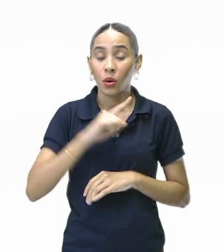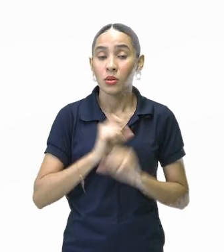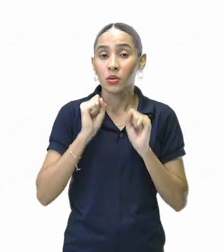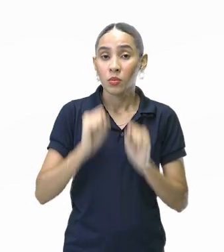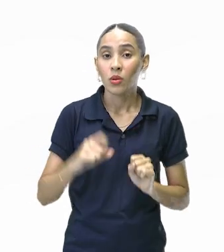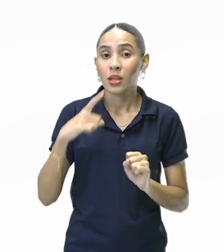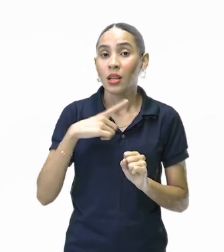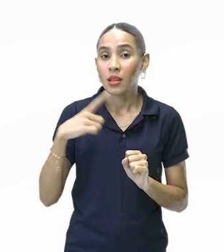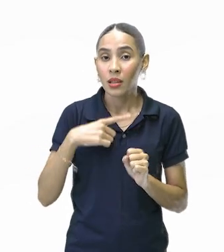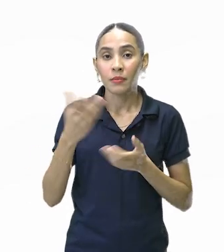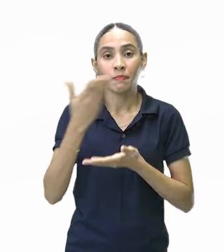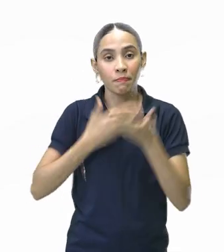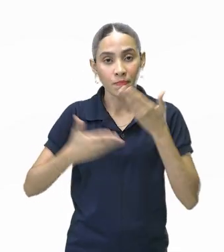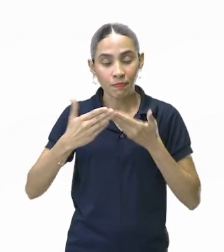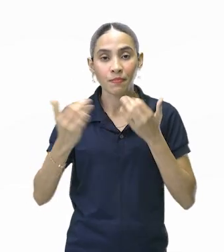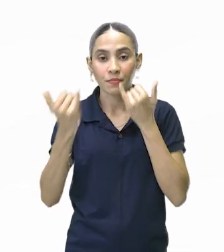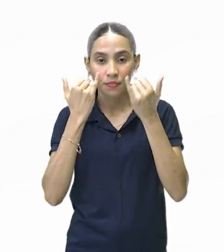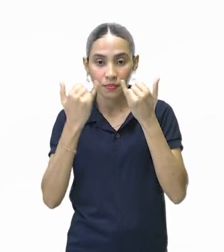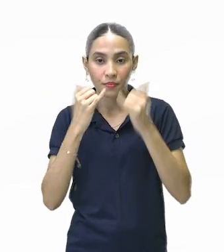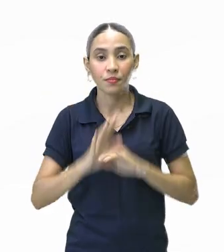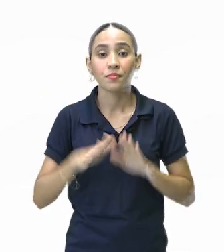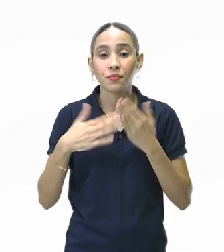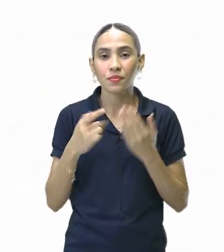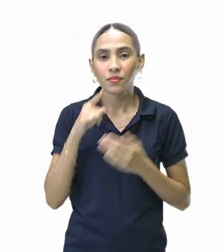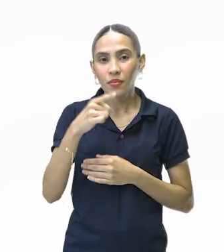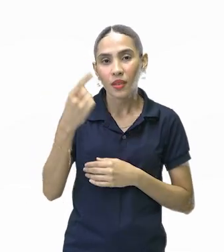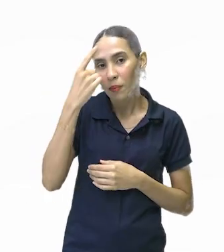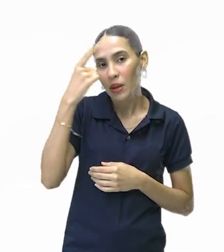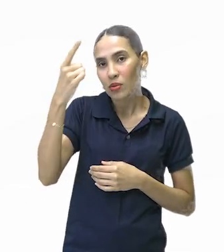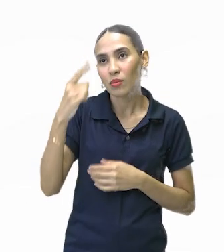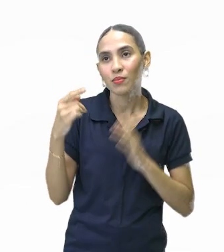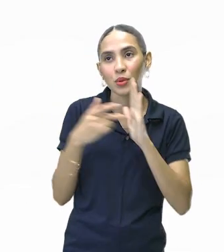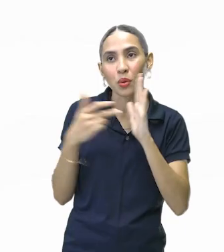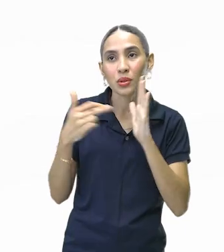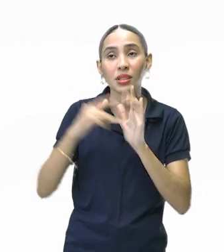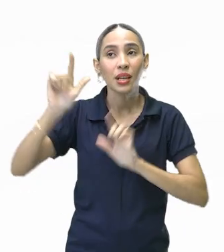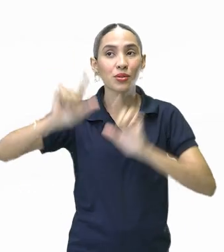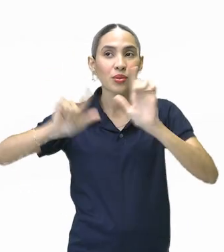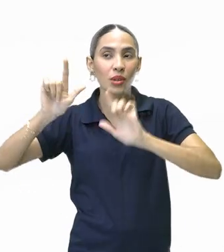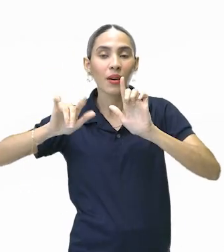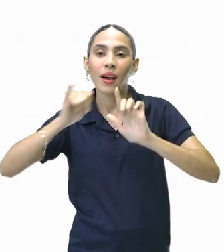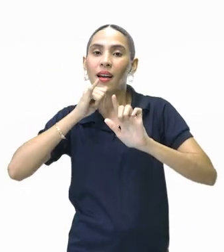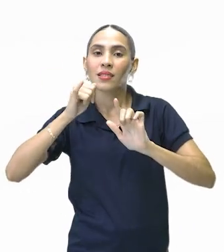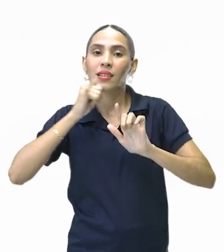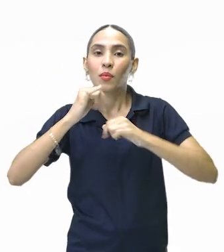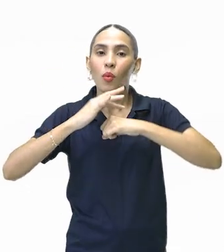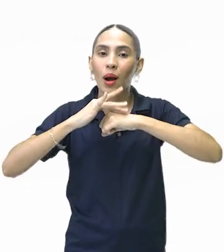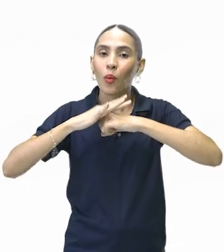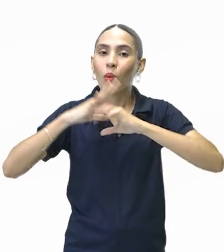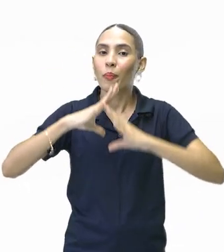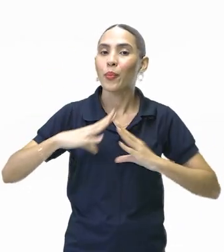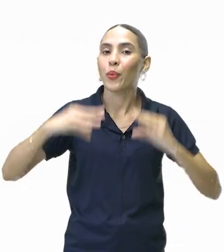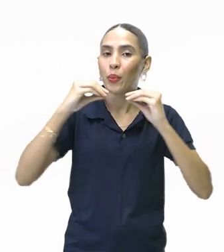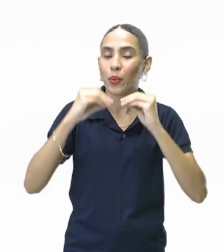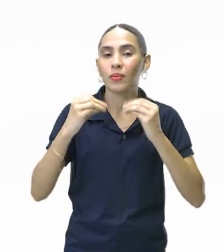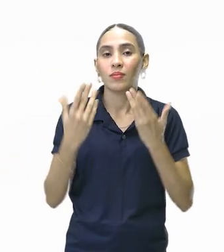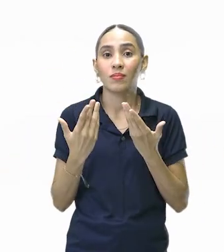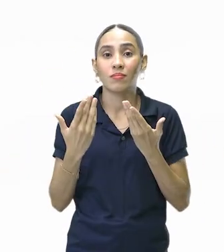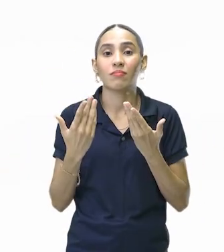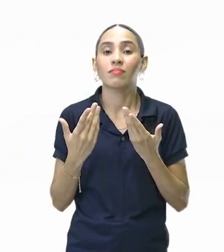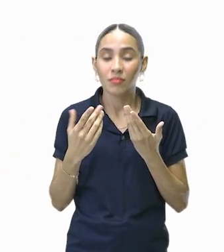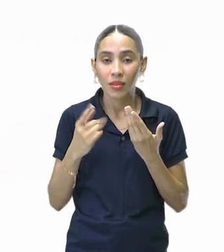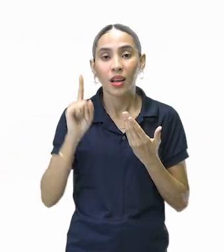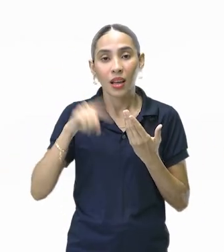ter acesso a essas informações, né? Então, já pensou você ver uma notícia no jornal sobre a cura de uma doença, né?